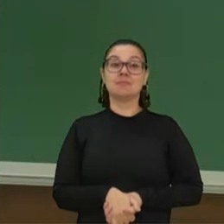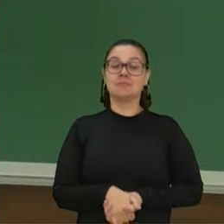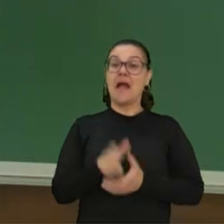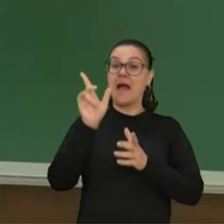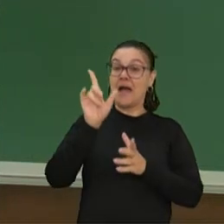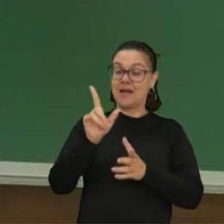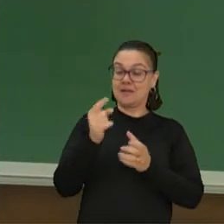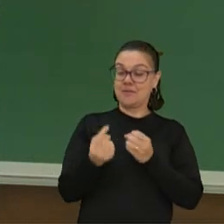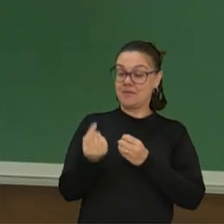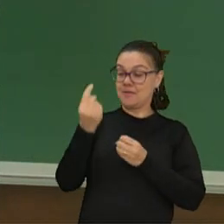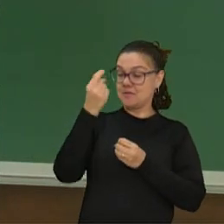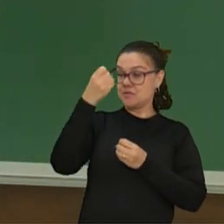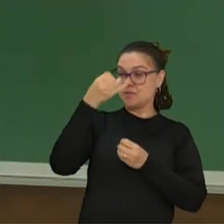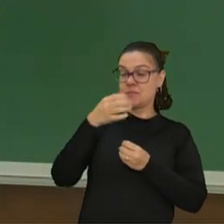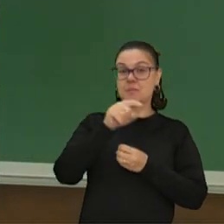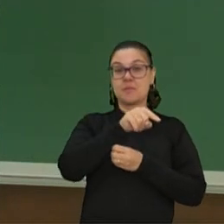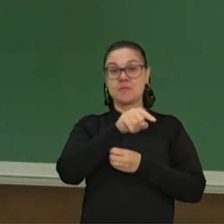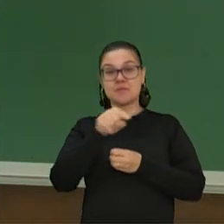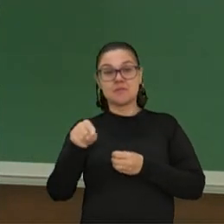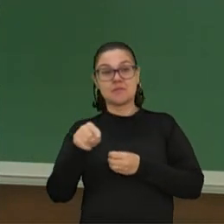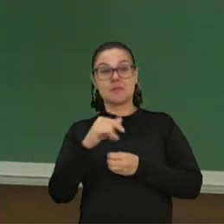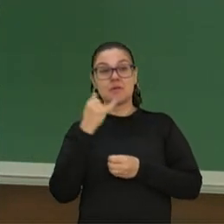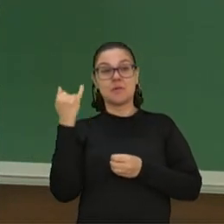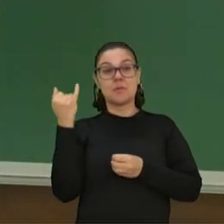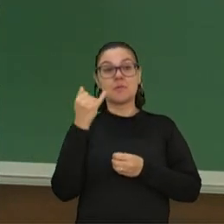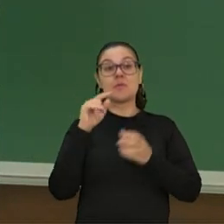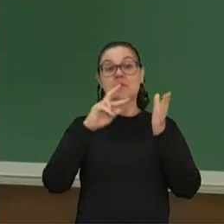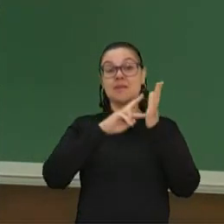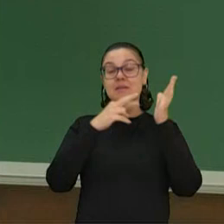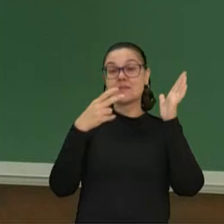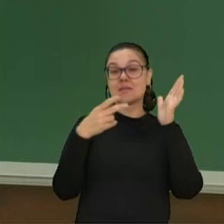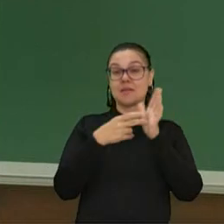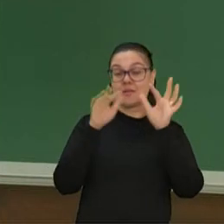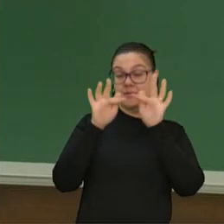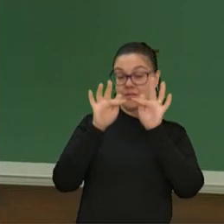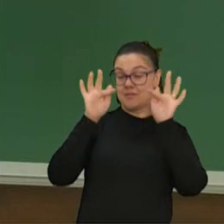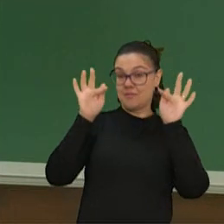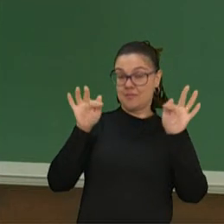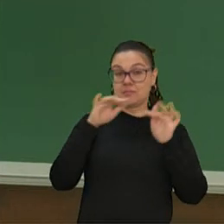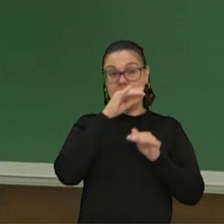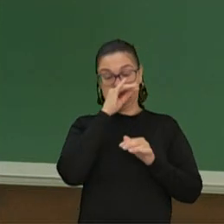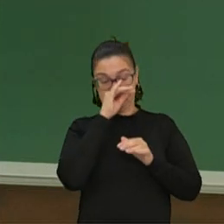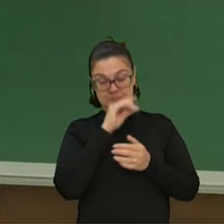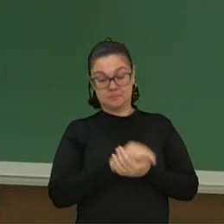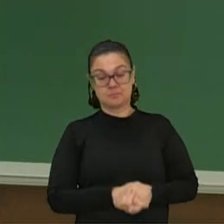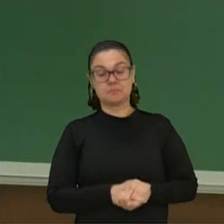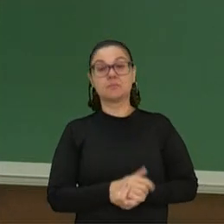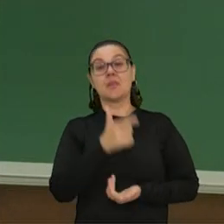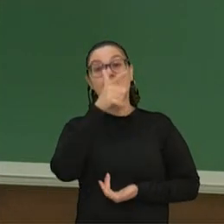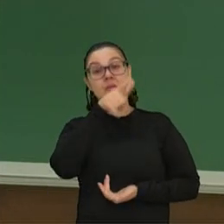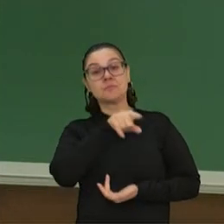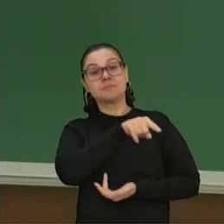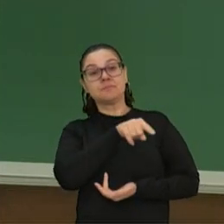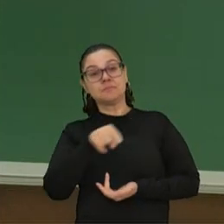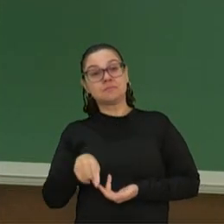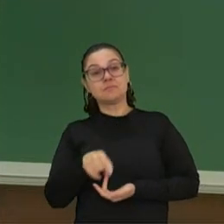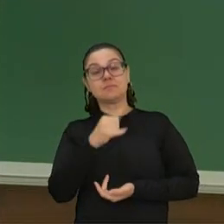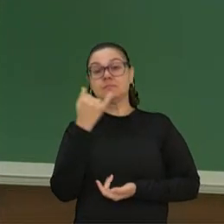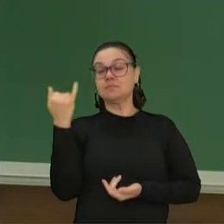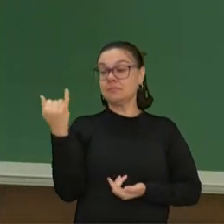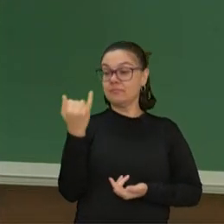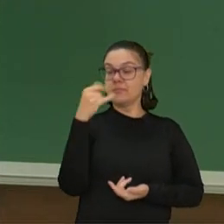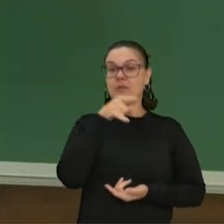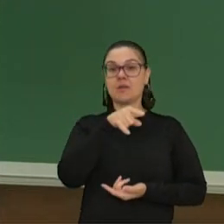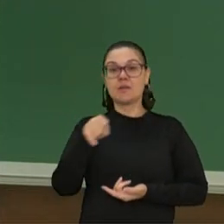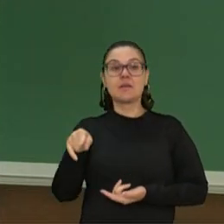Ah, antes, deixa eu só falar aqui para vocês, né, o significado aqui, então, desse meme. Mais uma vez aqui, a